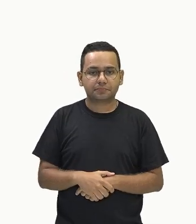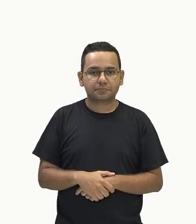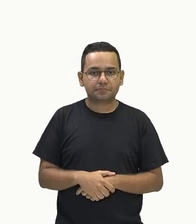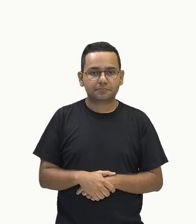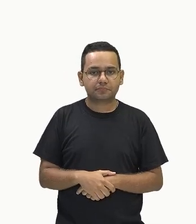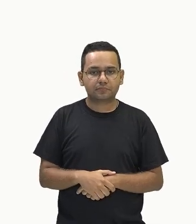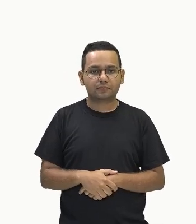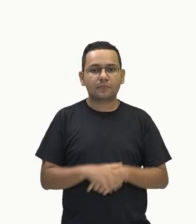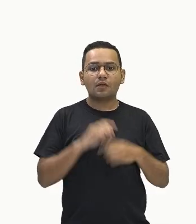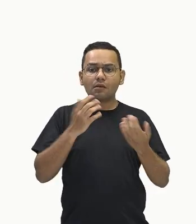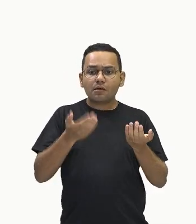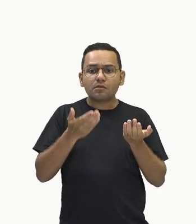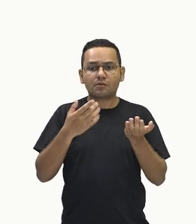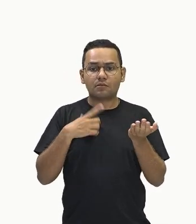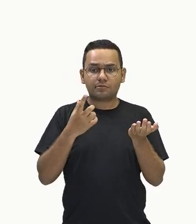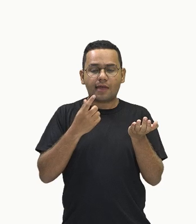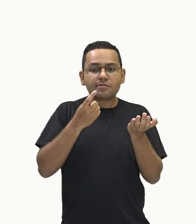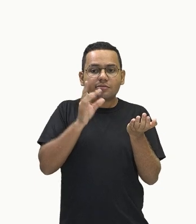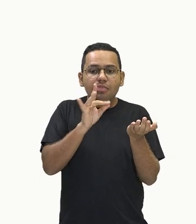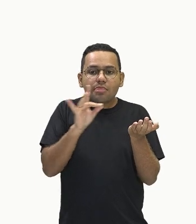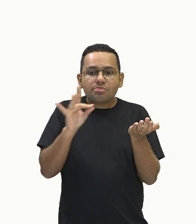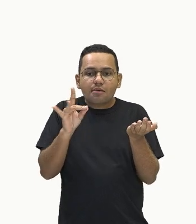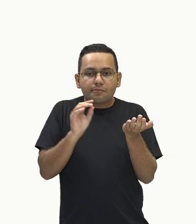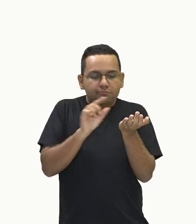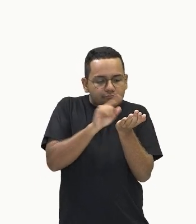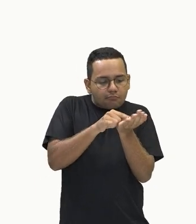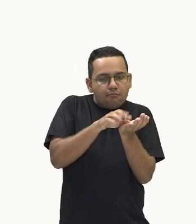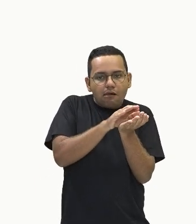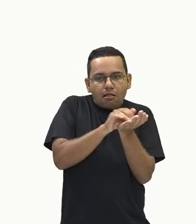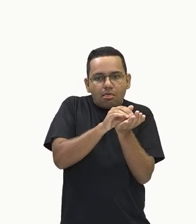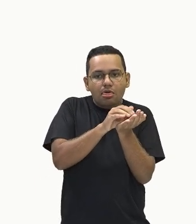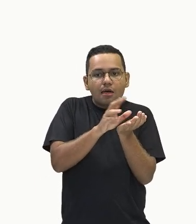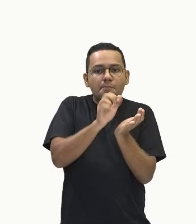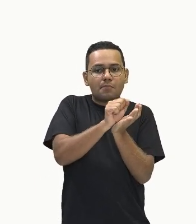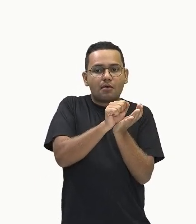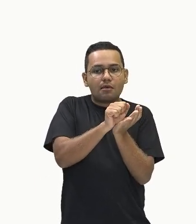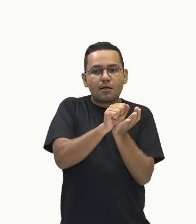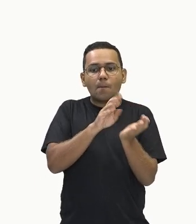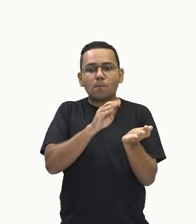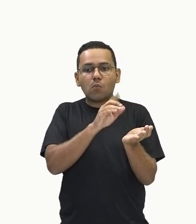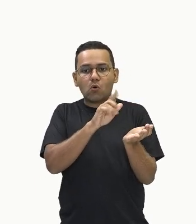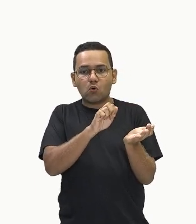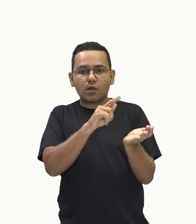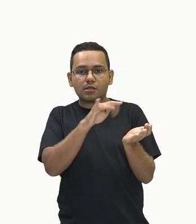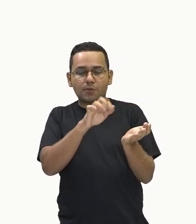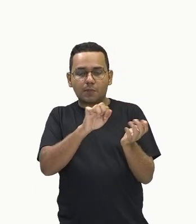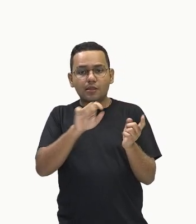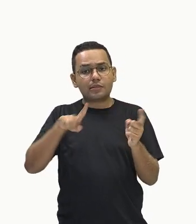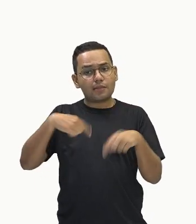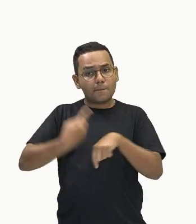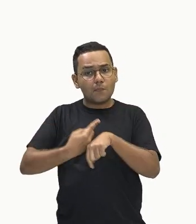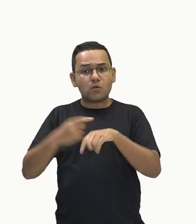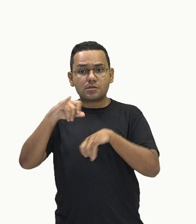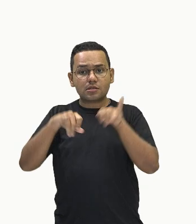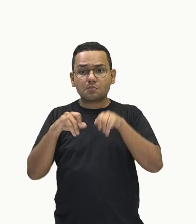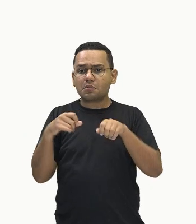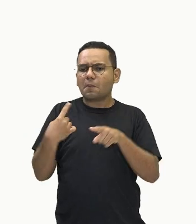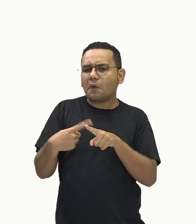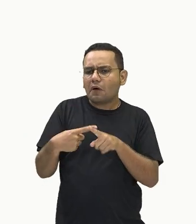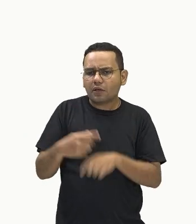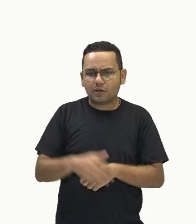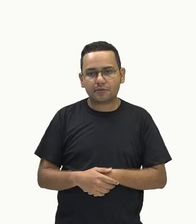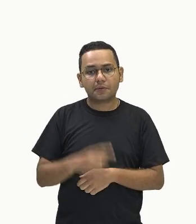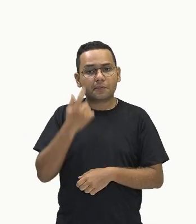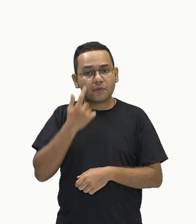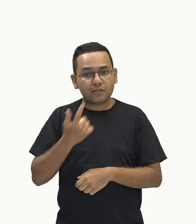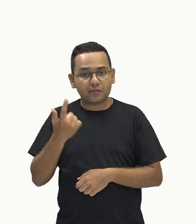produzindo o seu bolo alimentar, e também química, com a produção da saliva,